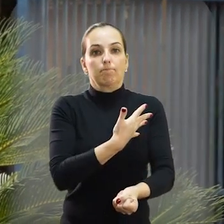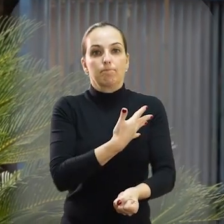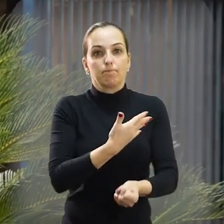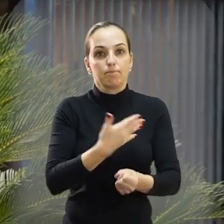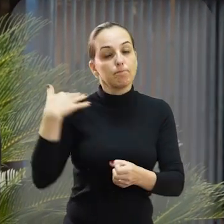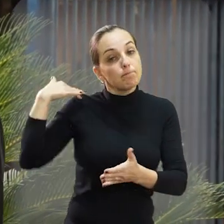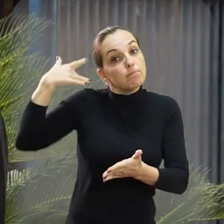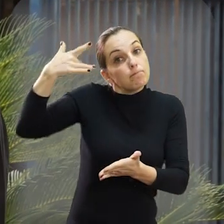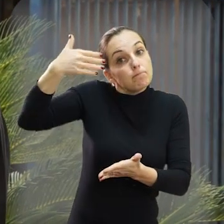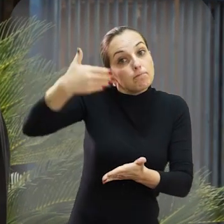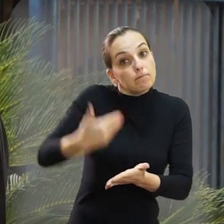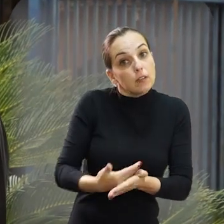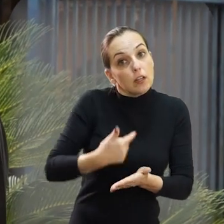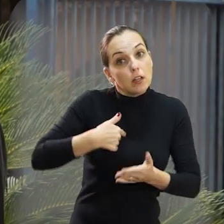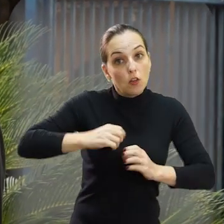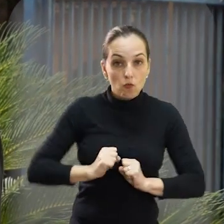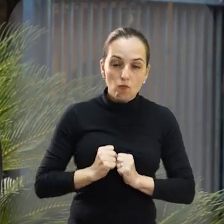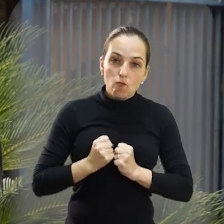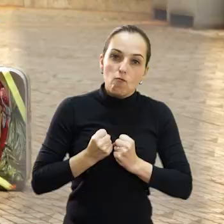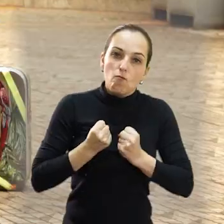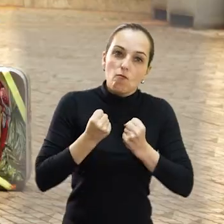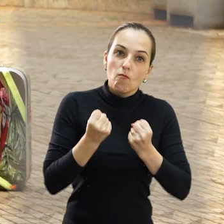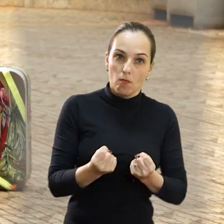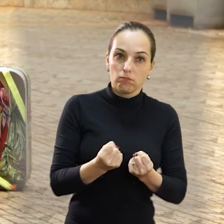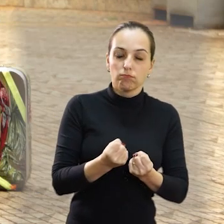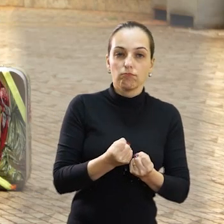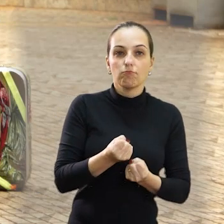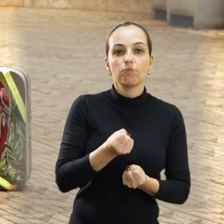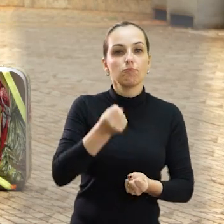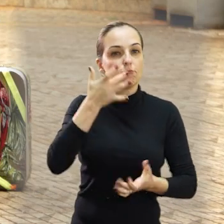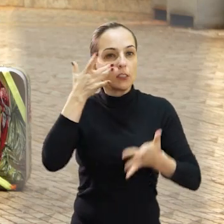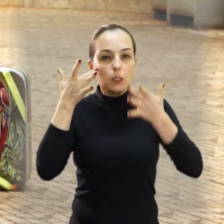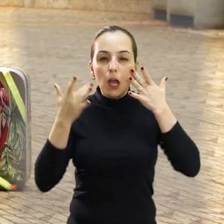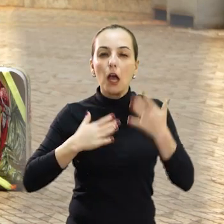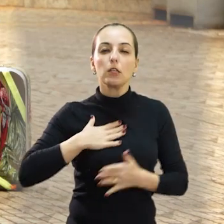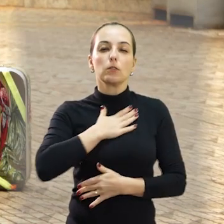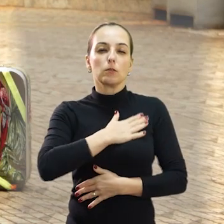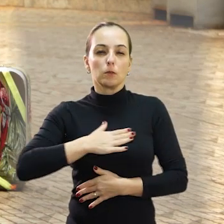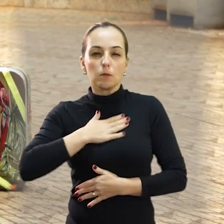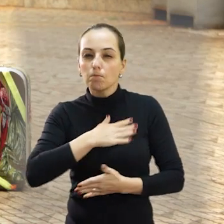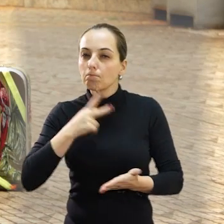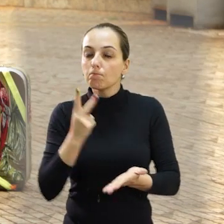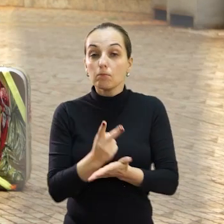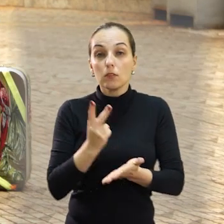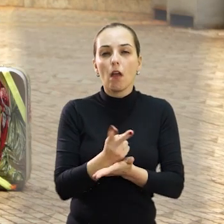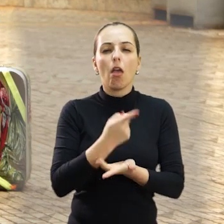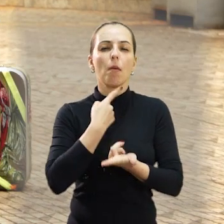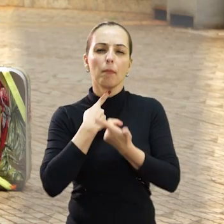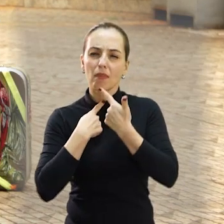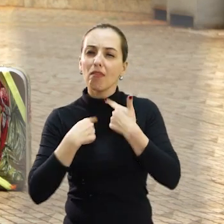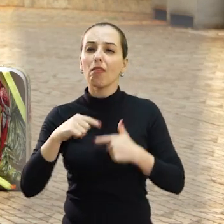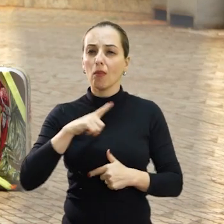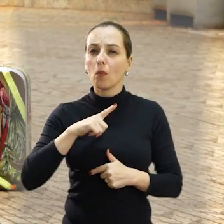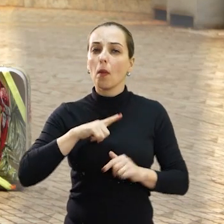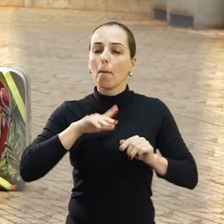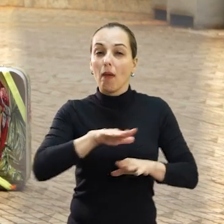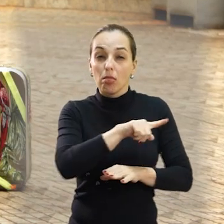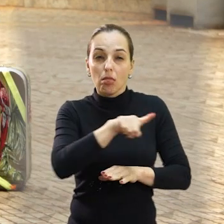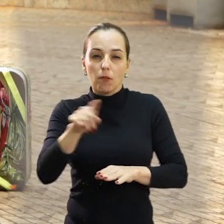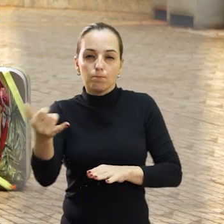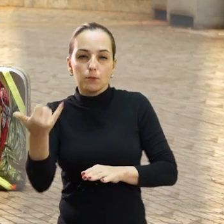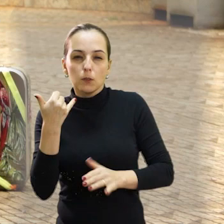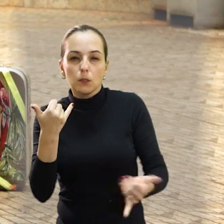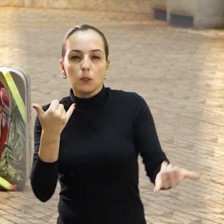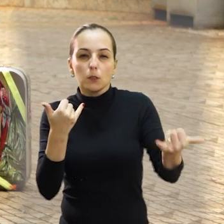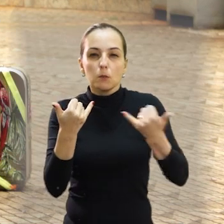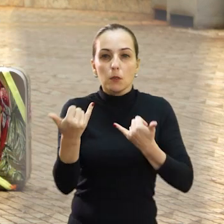tocadas, sensibilizadas por aquele meu personagem. E aquilo me trouxe uma força, assim, eu já tinha vontade, eu já gostava, sempre